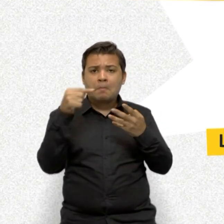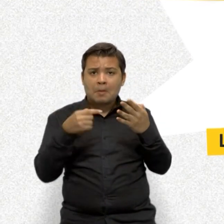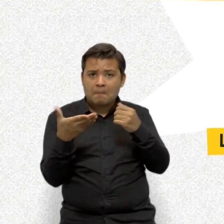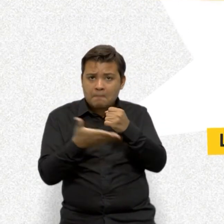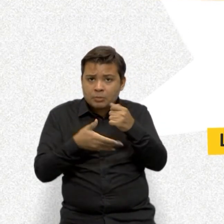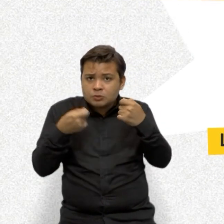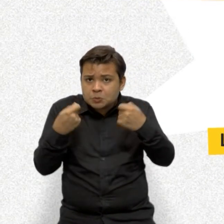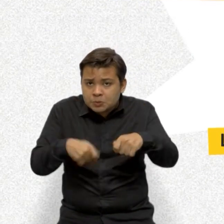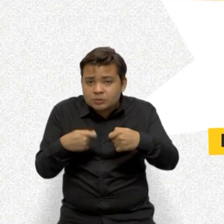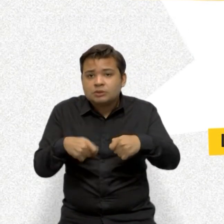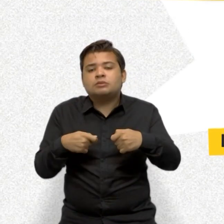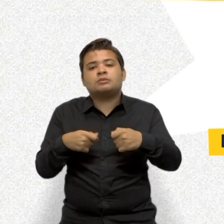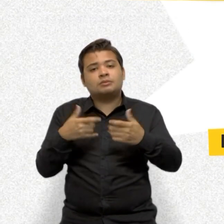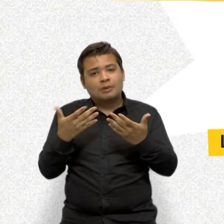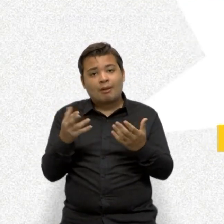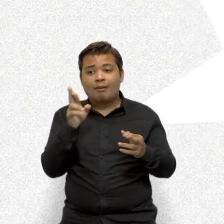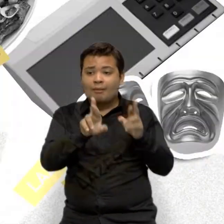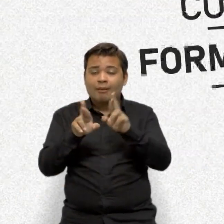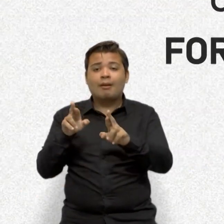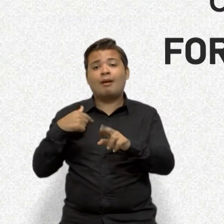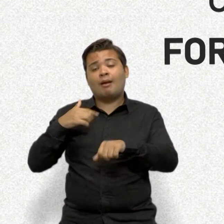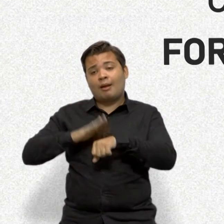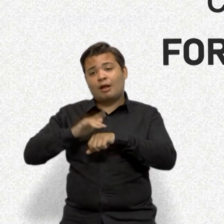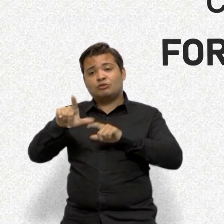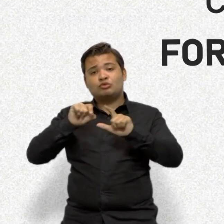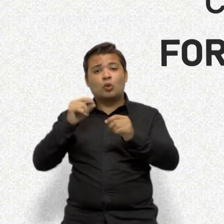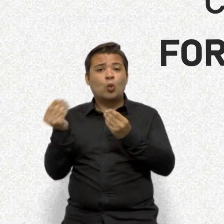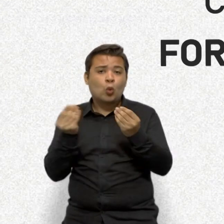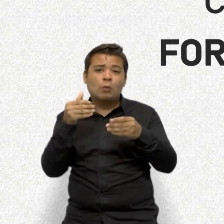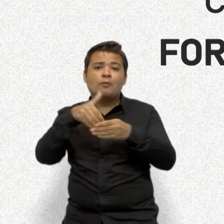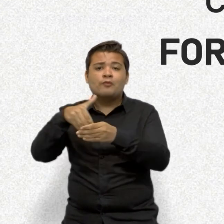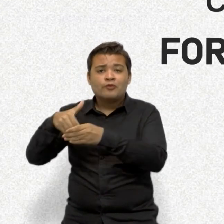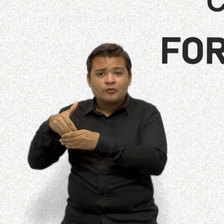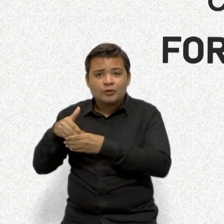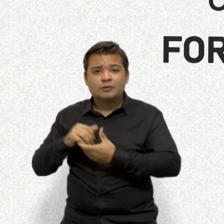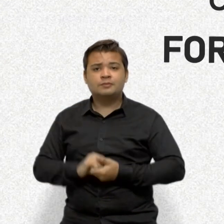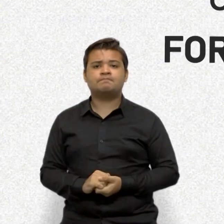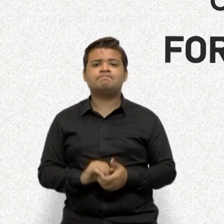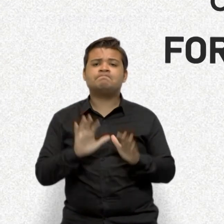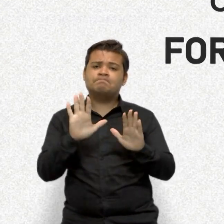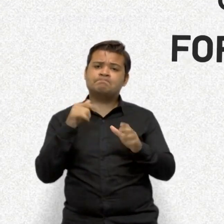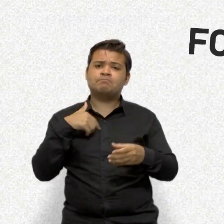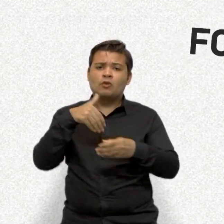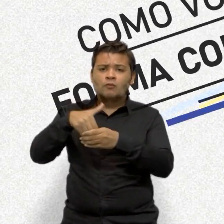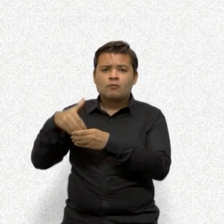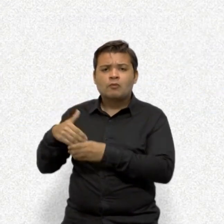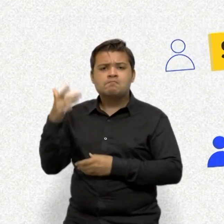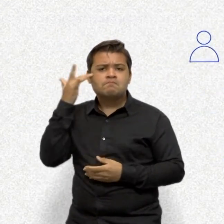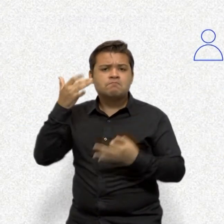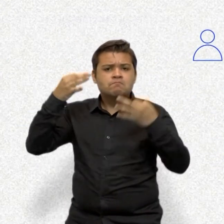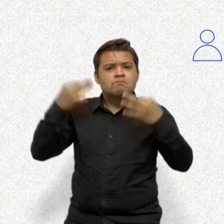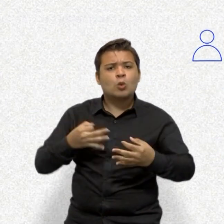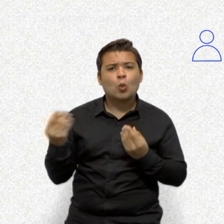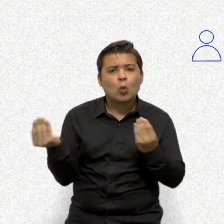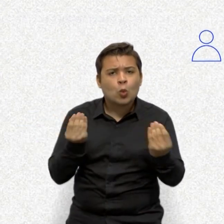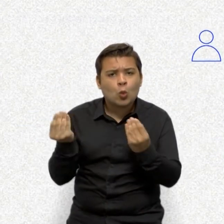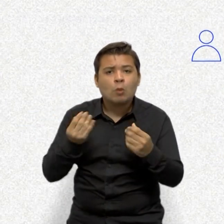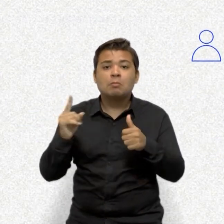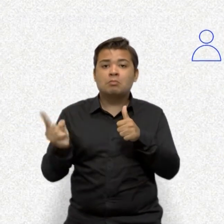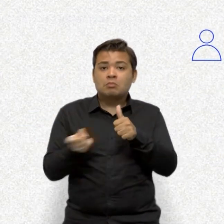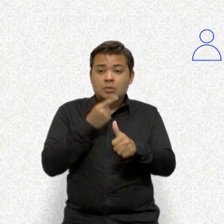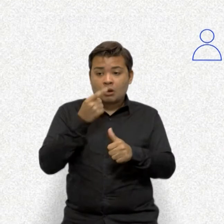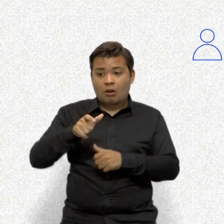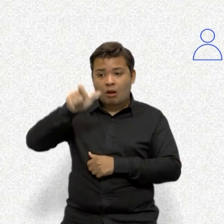básicas da população. Mas afinal, como votar de forma consciente? Primeiro, entenda os cargos a que